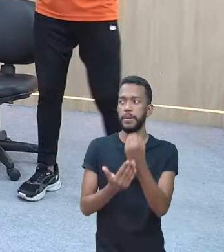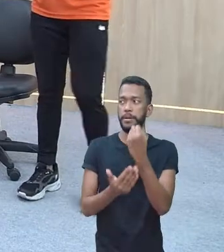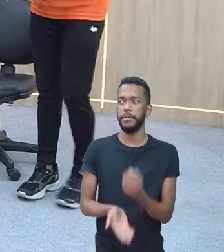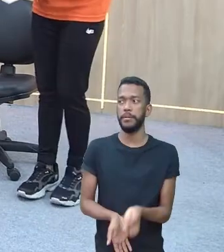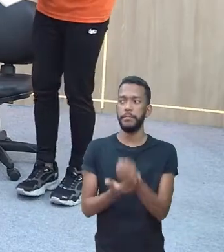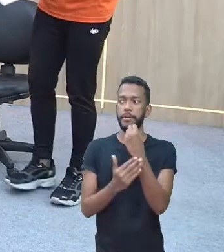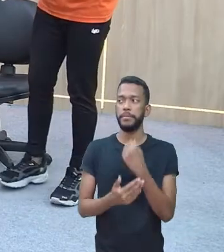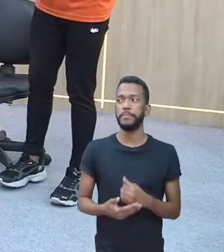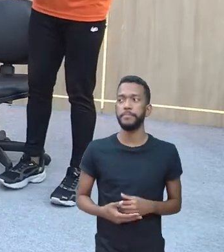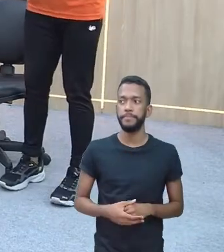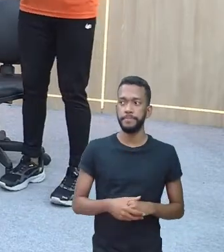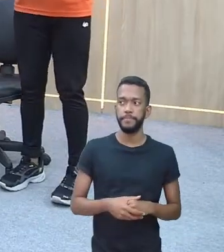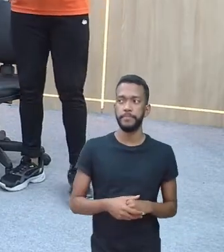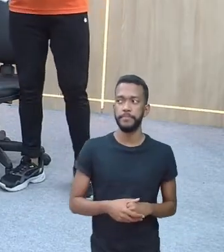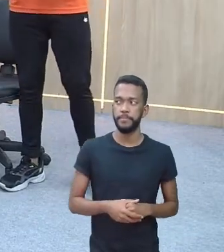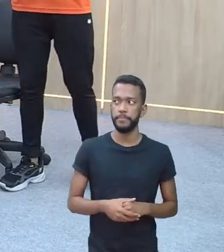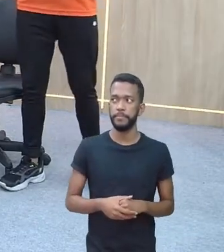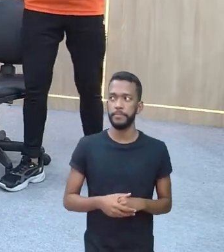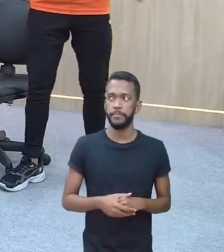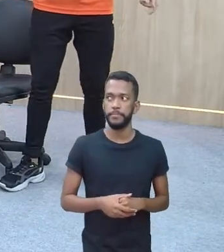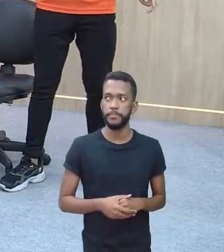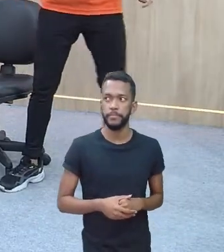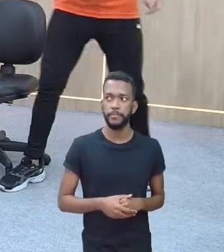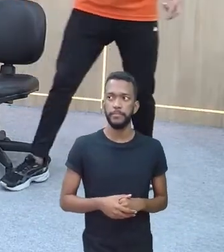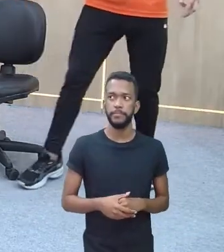Pronto. Ó.